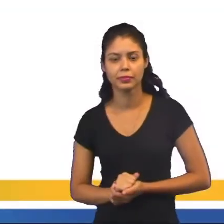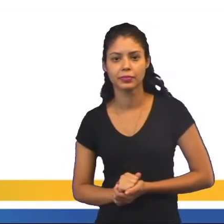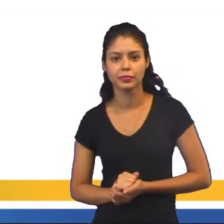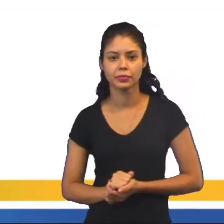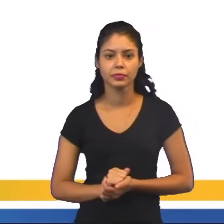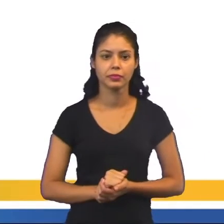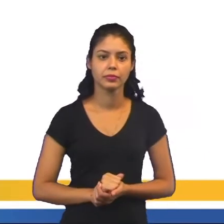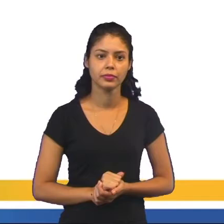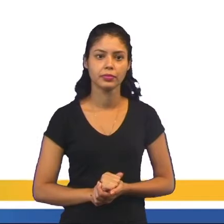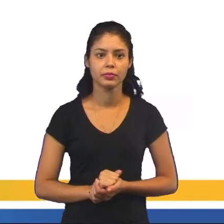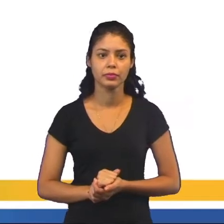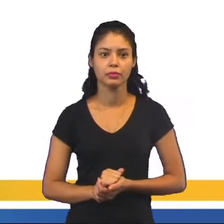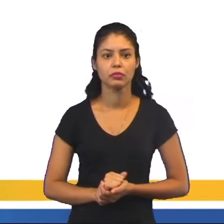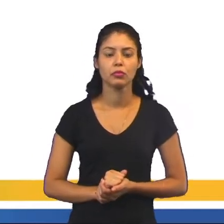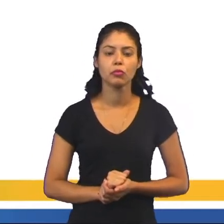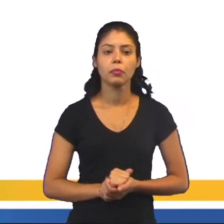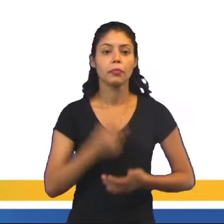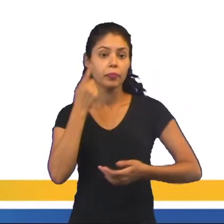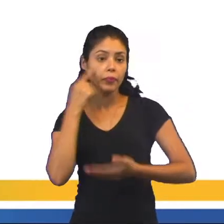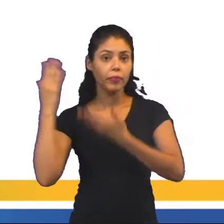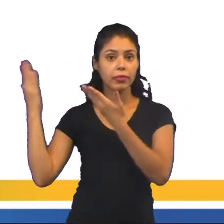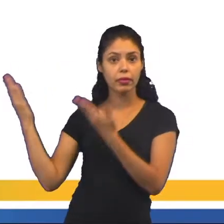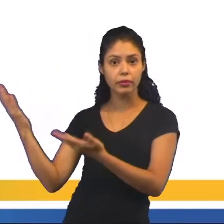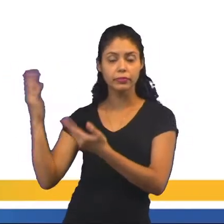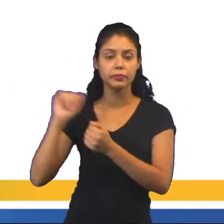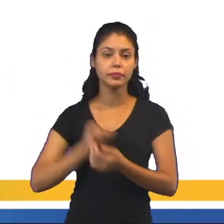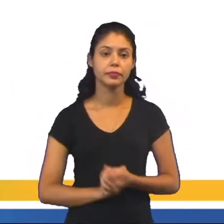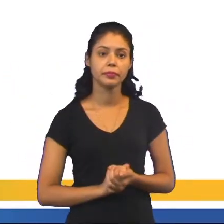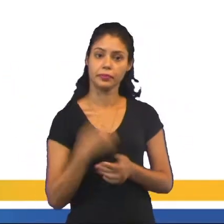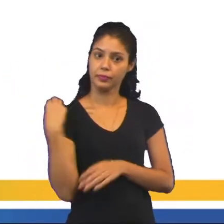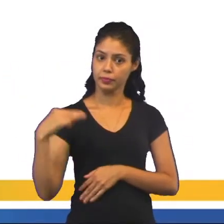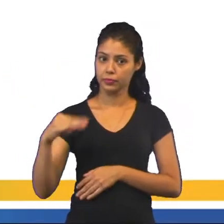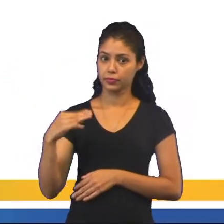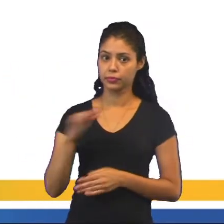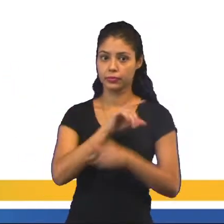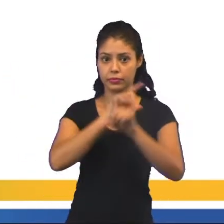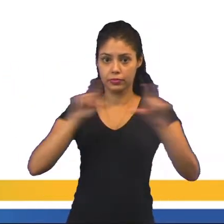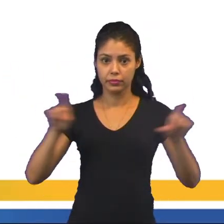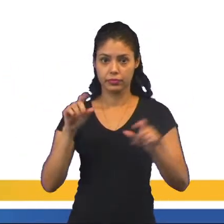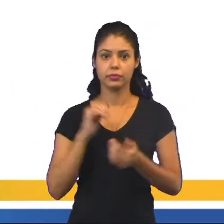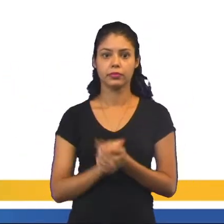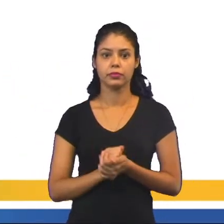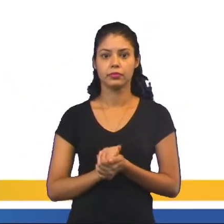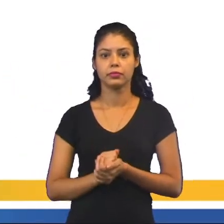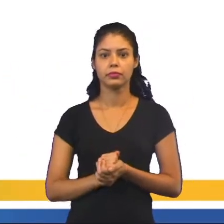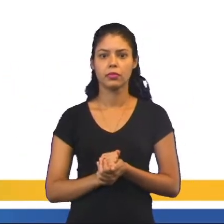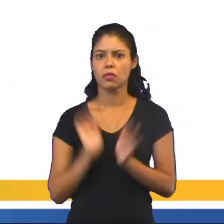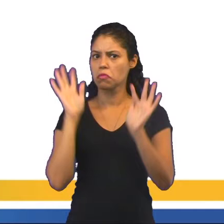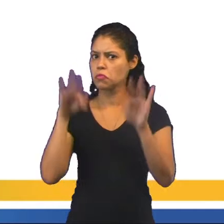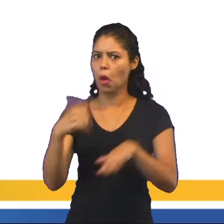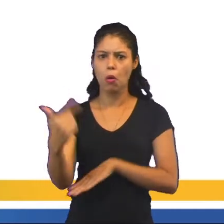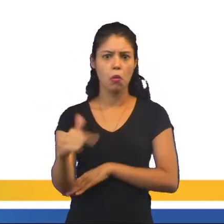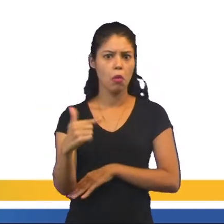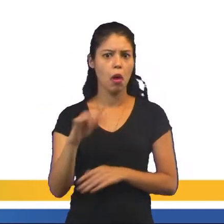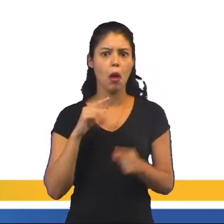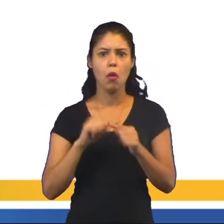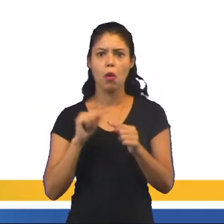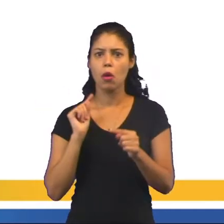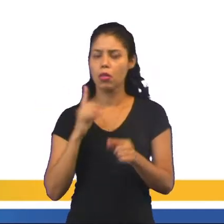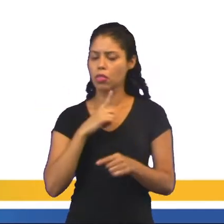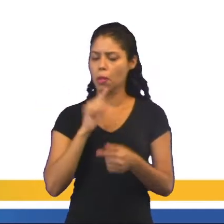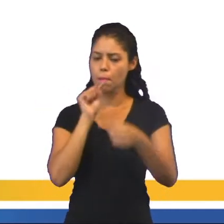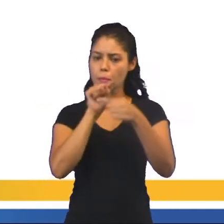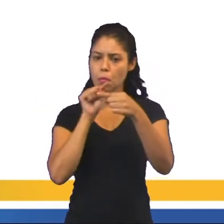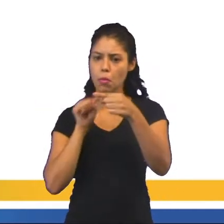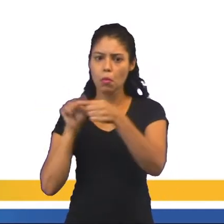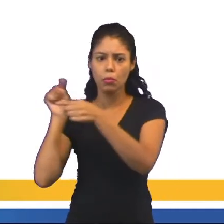vamos lá. Então, olha aí. Na matemática, as retas são linhas infinitas formadas por